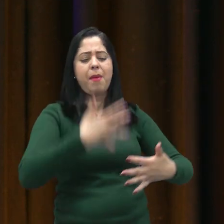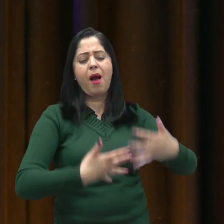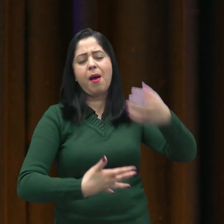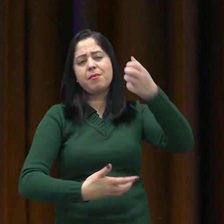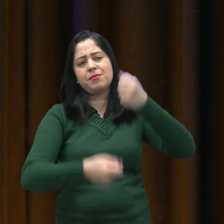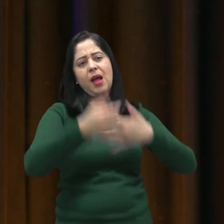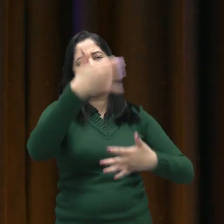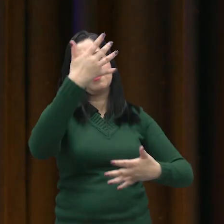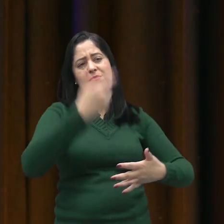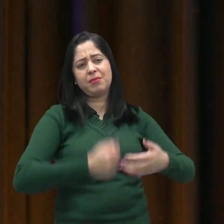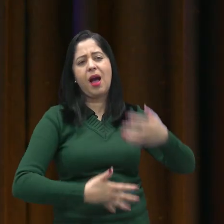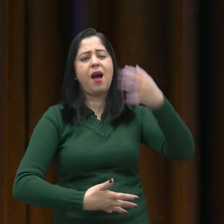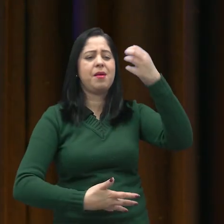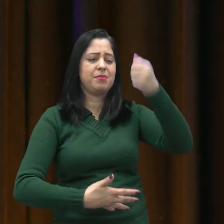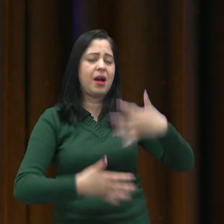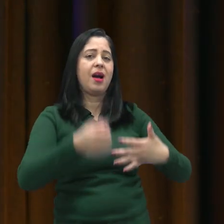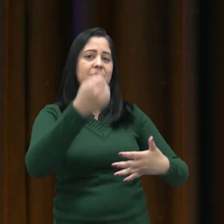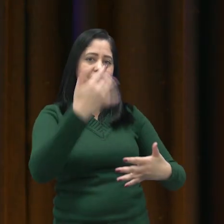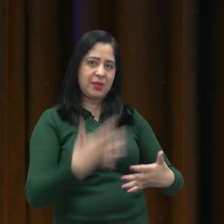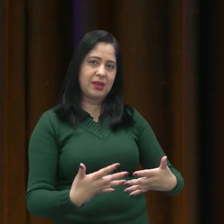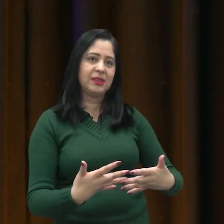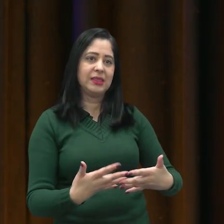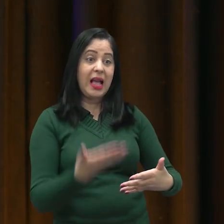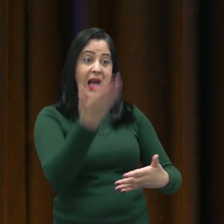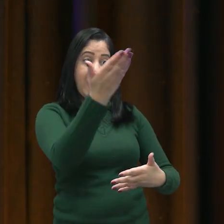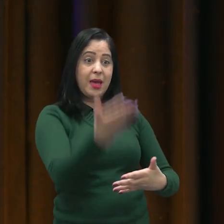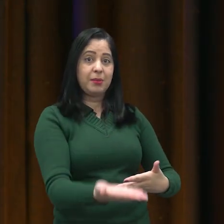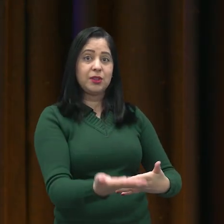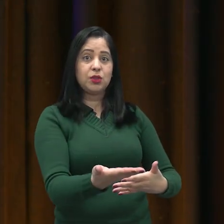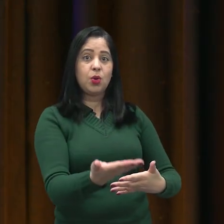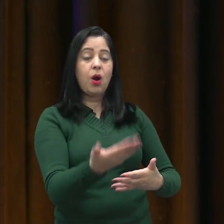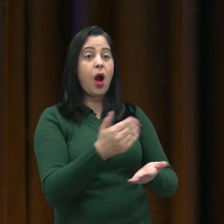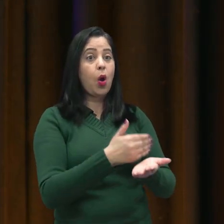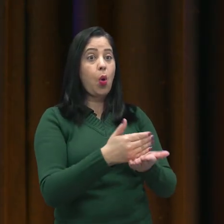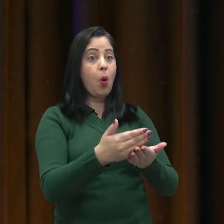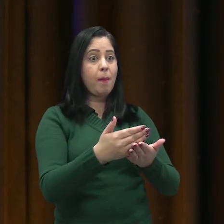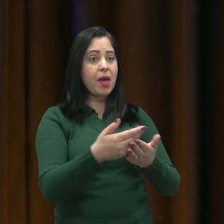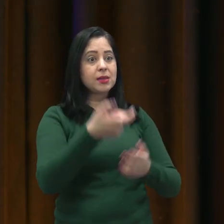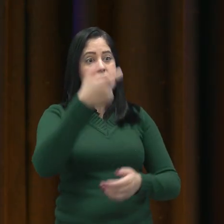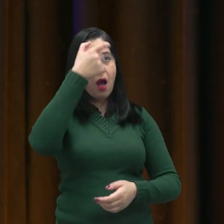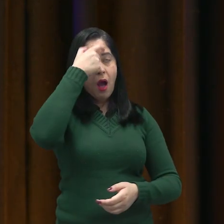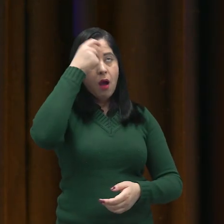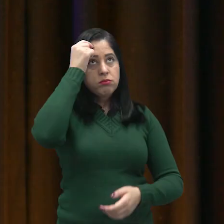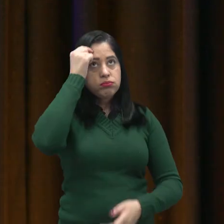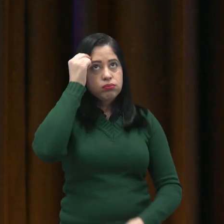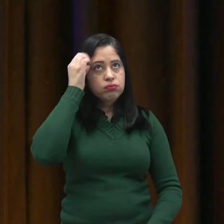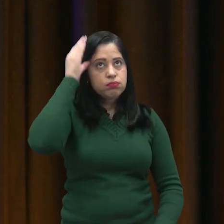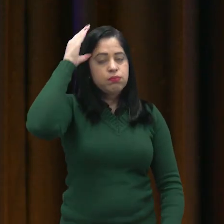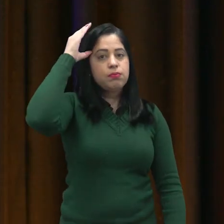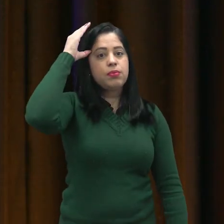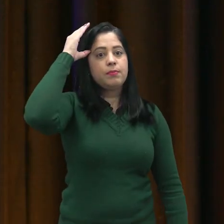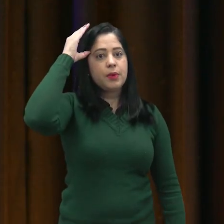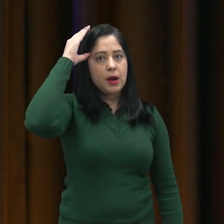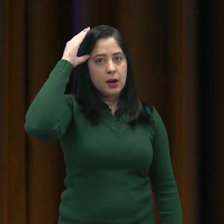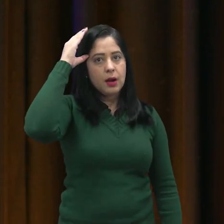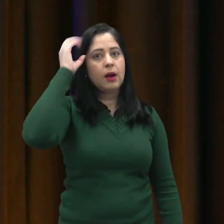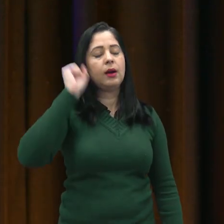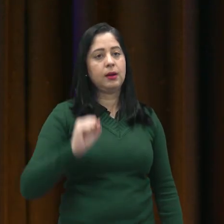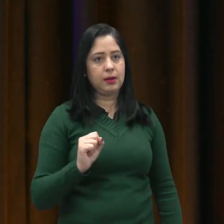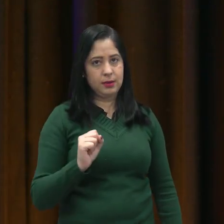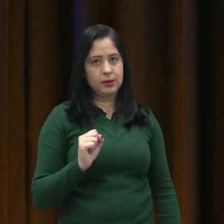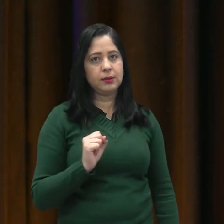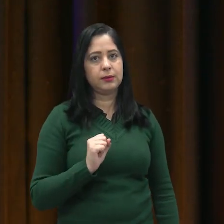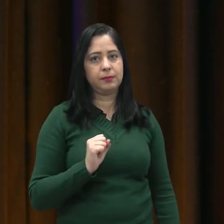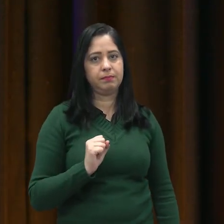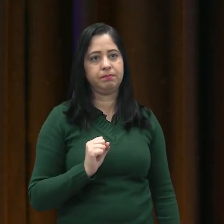sessão de terapia, ela começa a tomar consciência mesmo daquelas demandas que ela